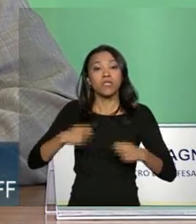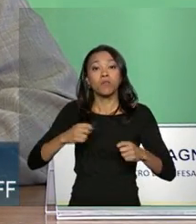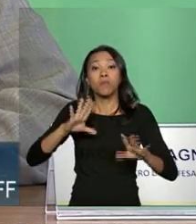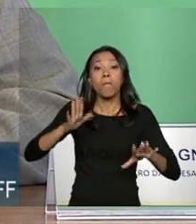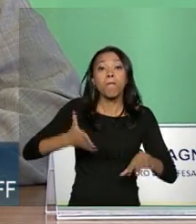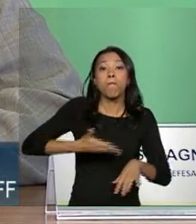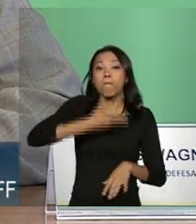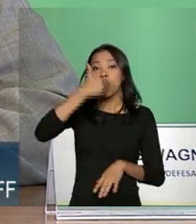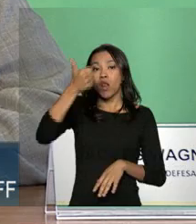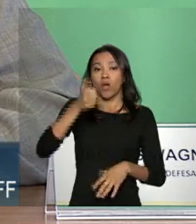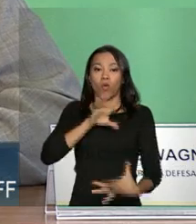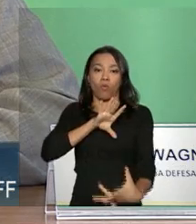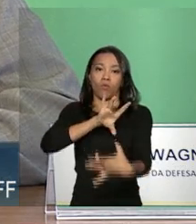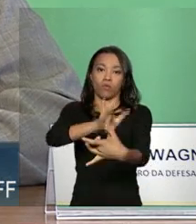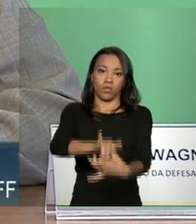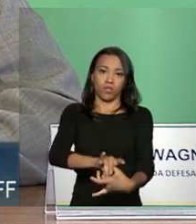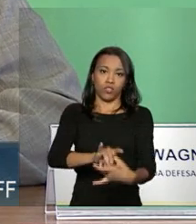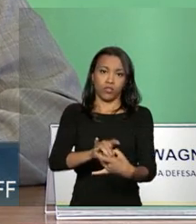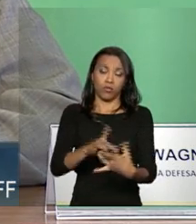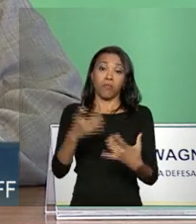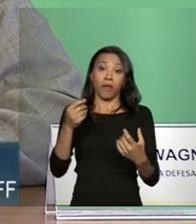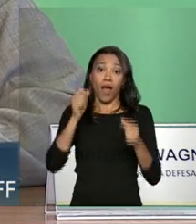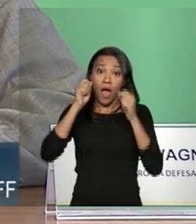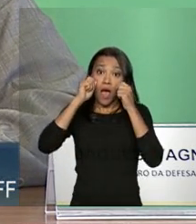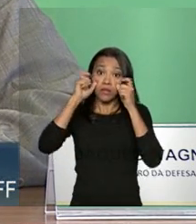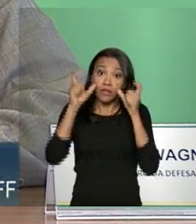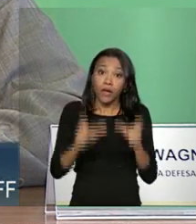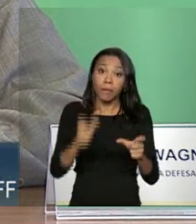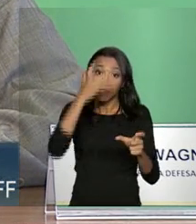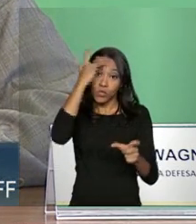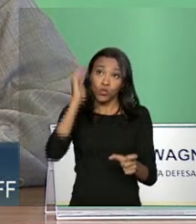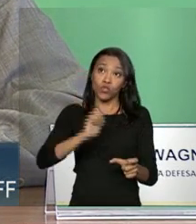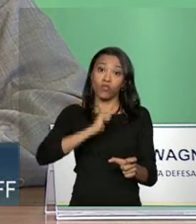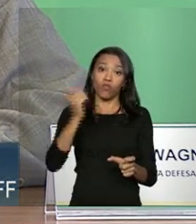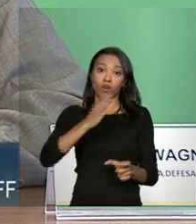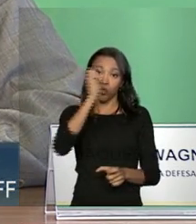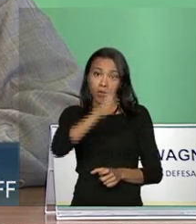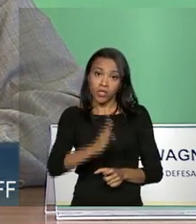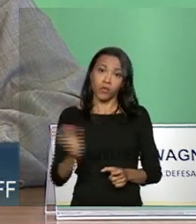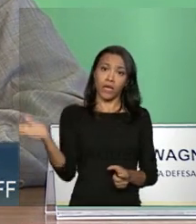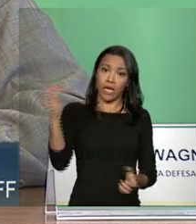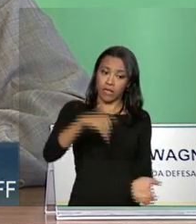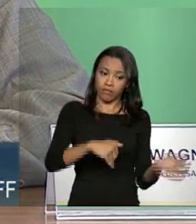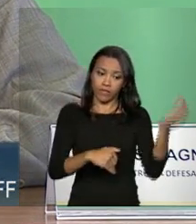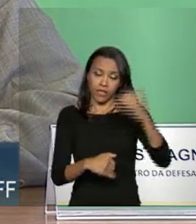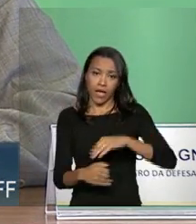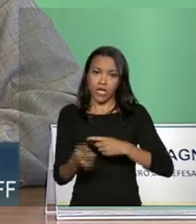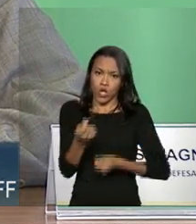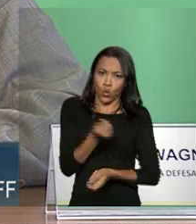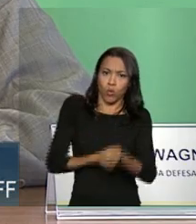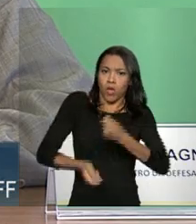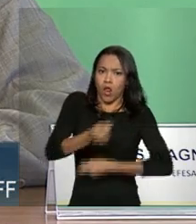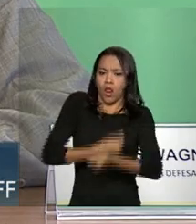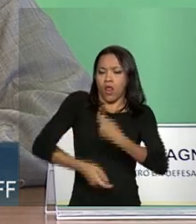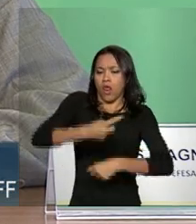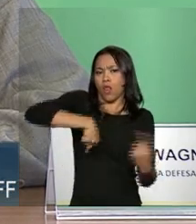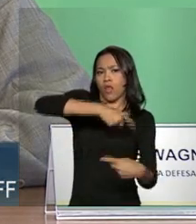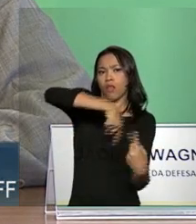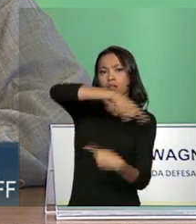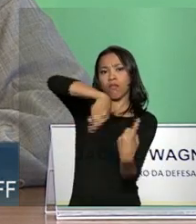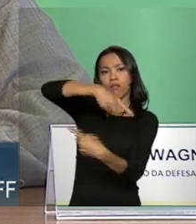poder estimular investidores e estimular a própria economia a crescer. Todo mundo reconhece esse fim de